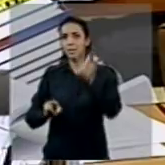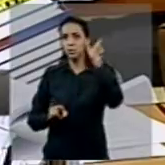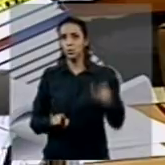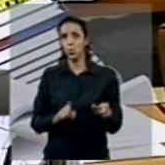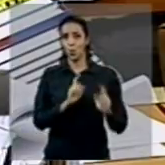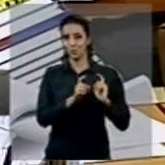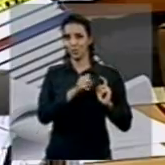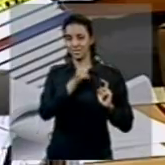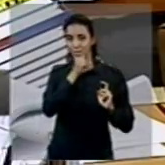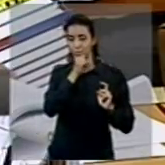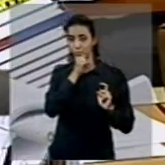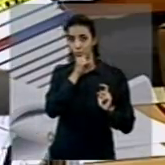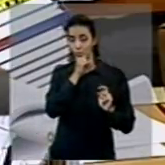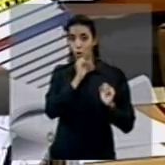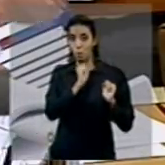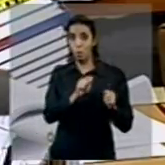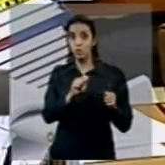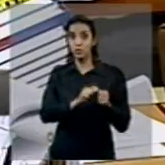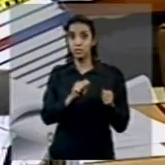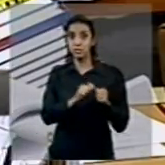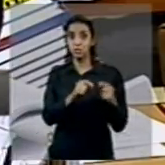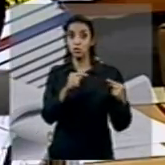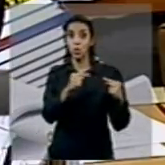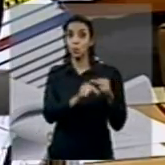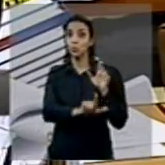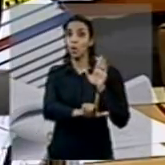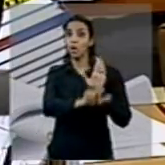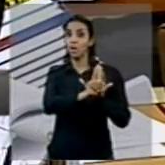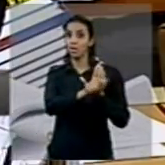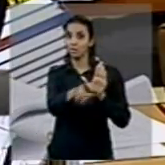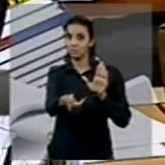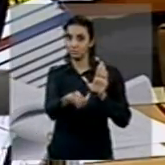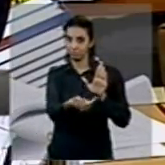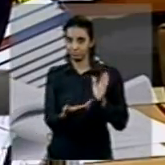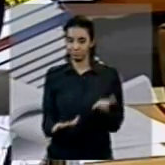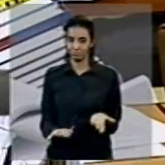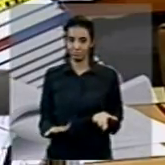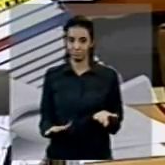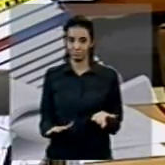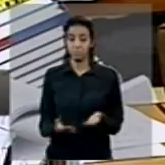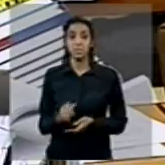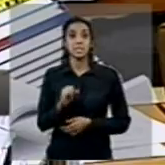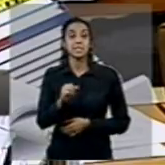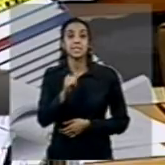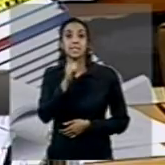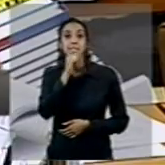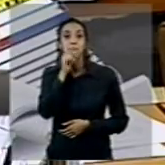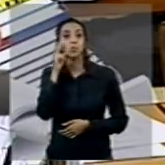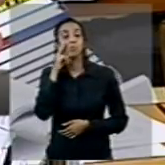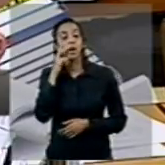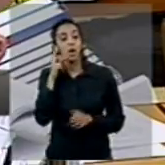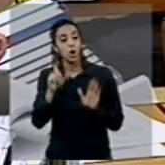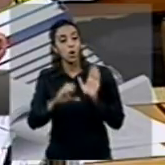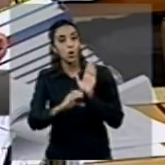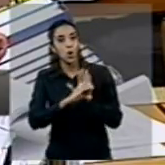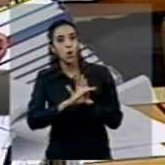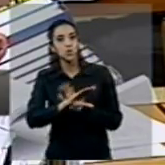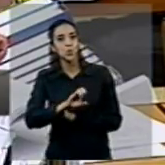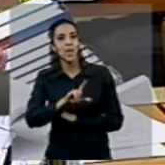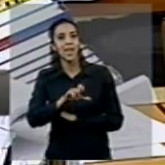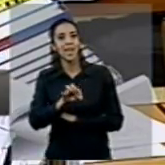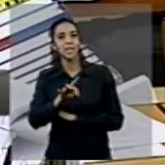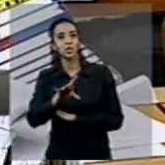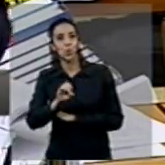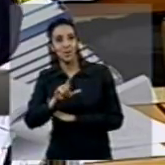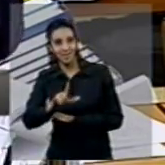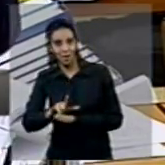só pode fazer o que está autorizado na lei. E se nós formos ao Código Eleitoral e verificarmos